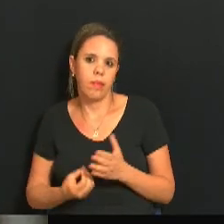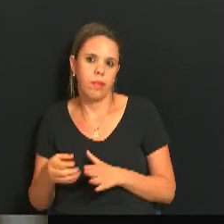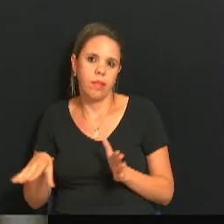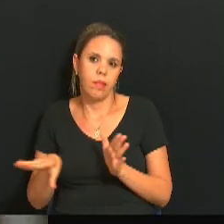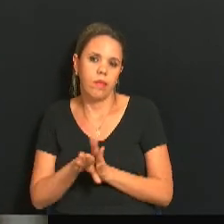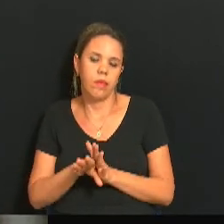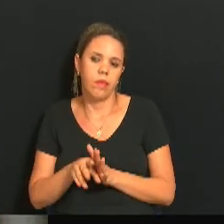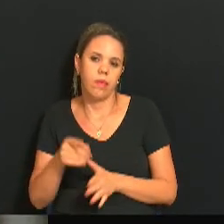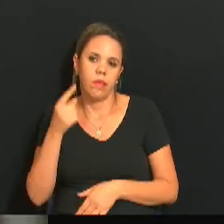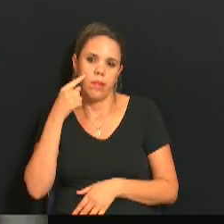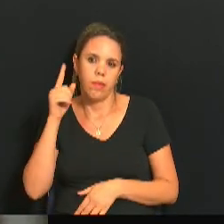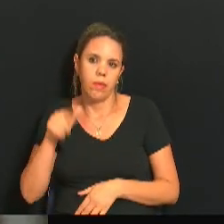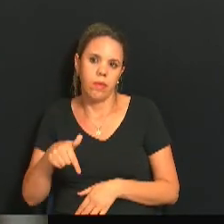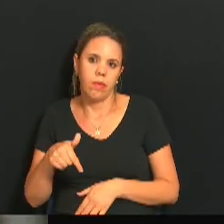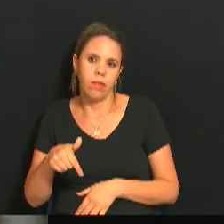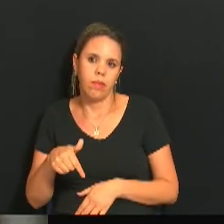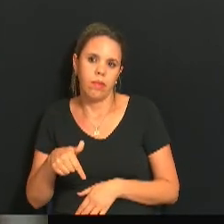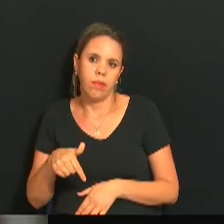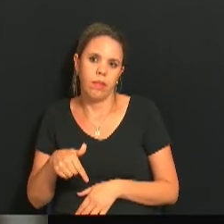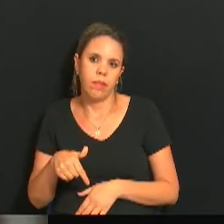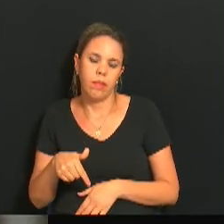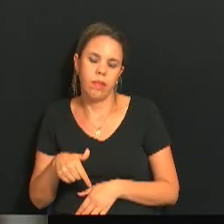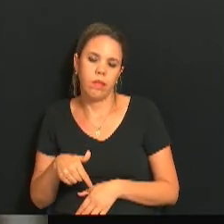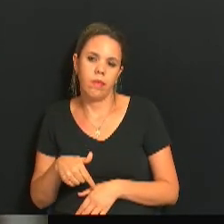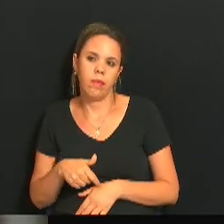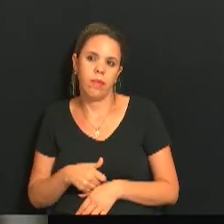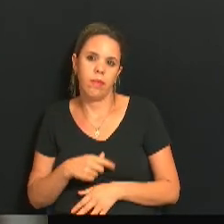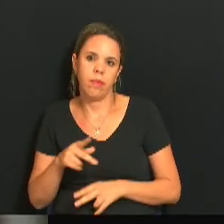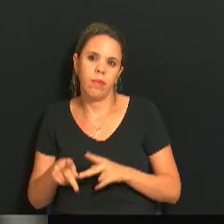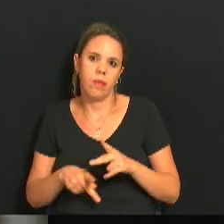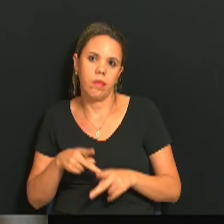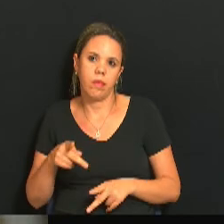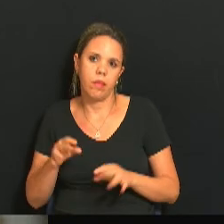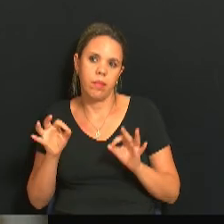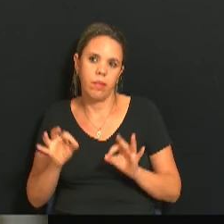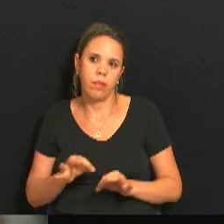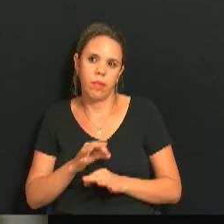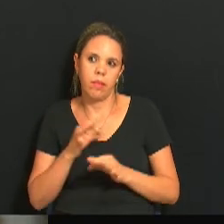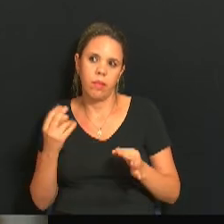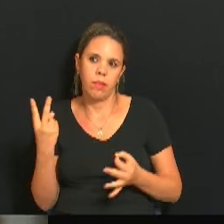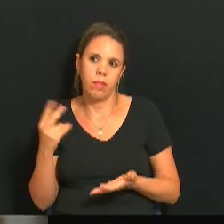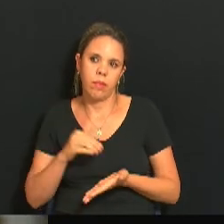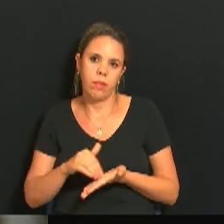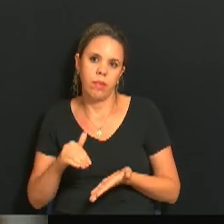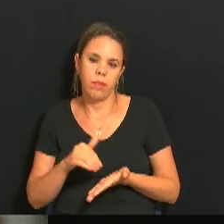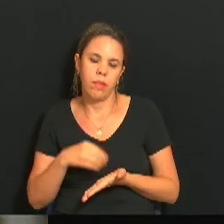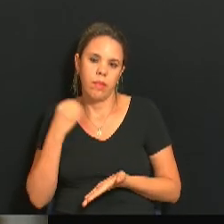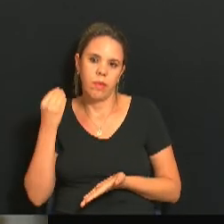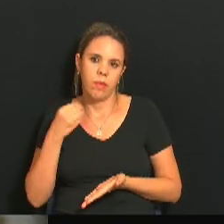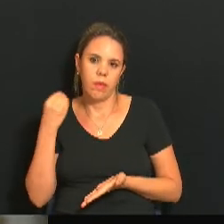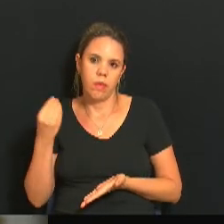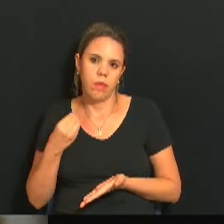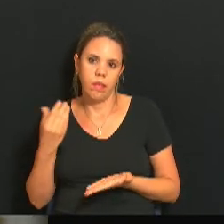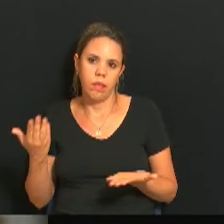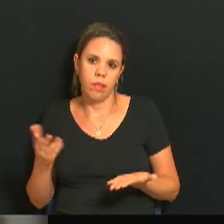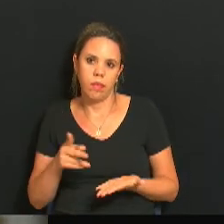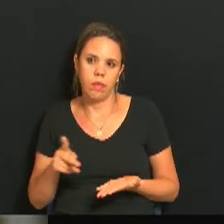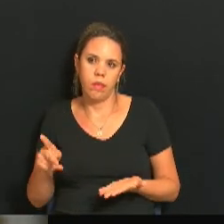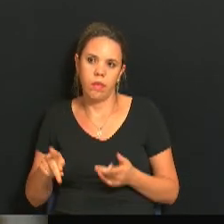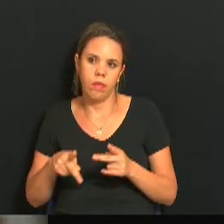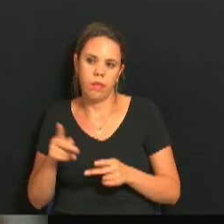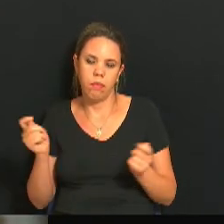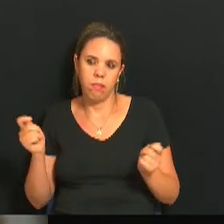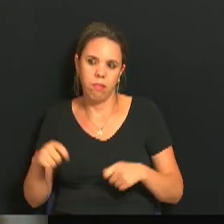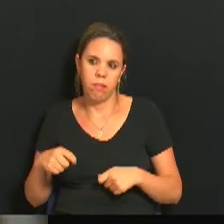então a gente está aí secretário e presidente da ideia suas que